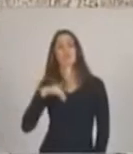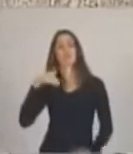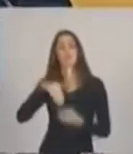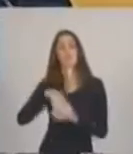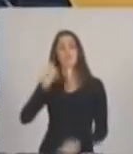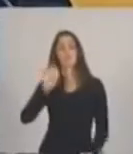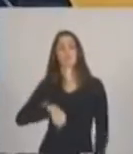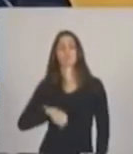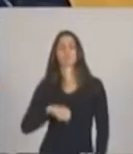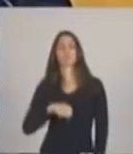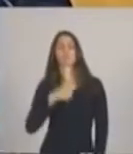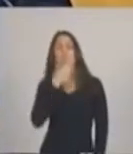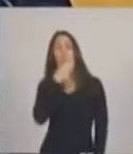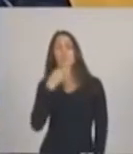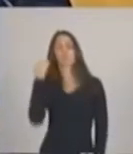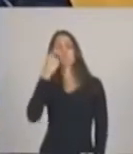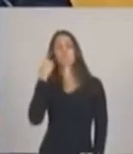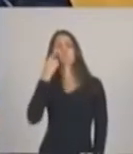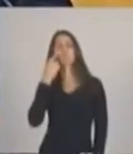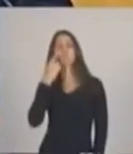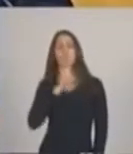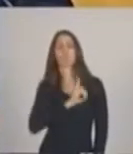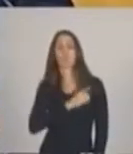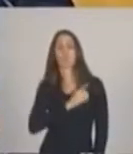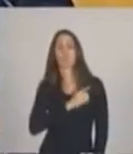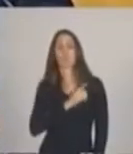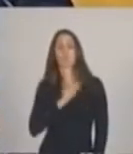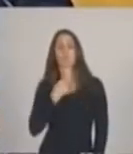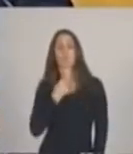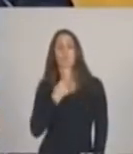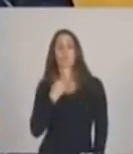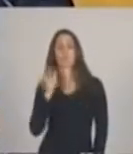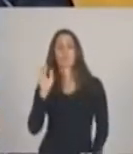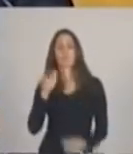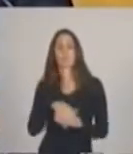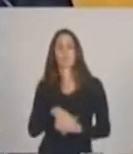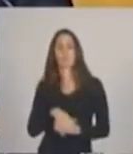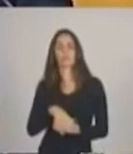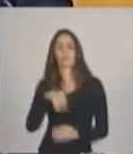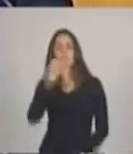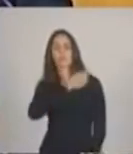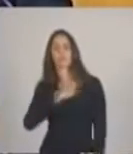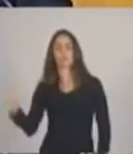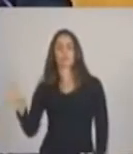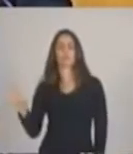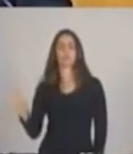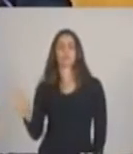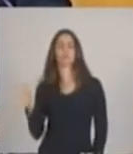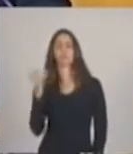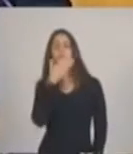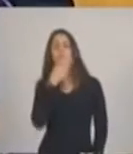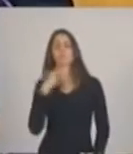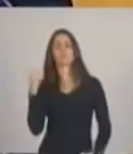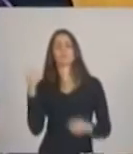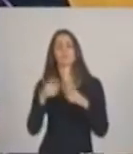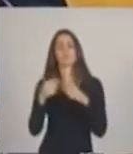Deputado delegado Danilo Baense, autor da matéria. Vota não. Deputado doutor Hércules.